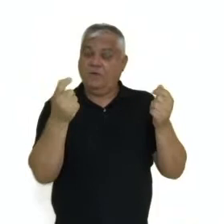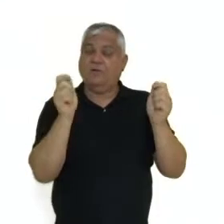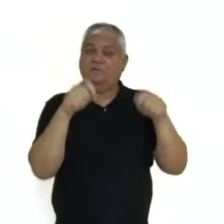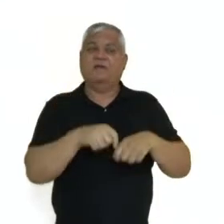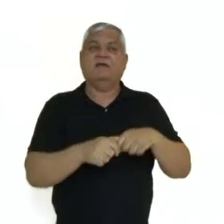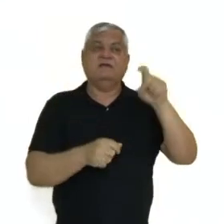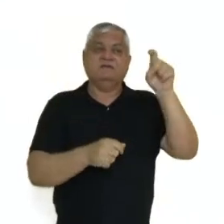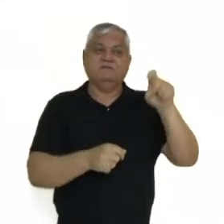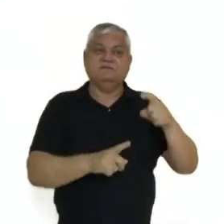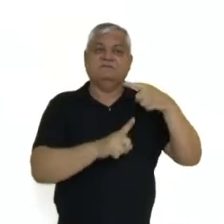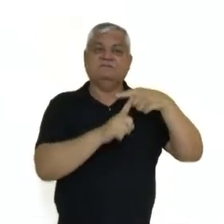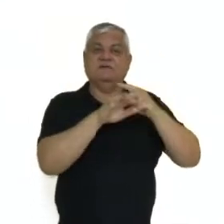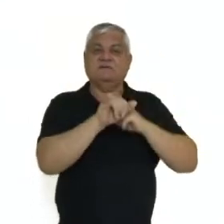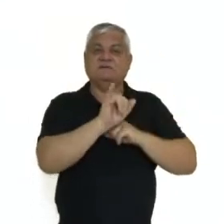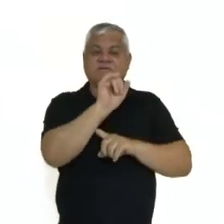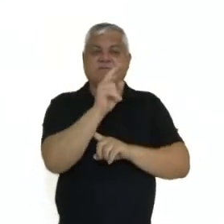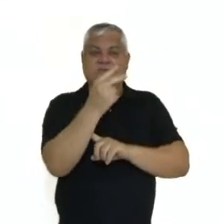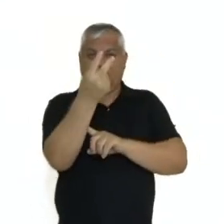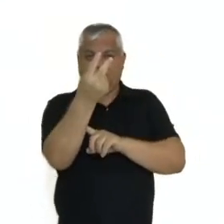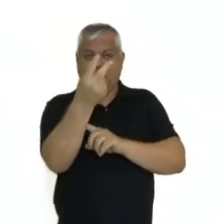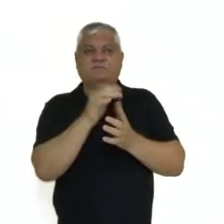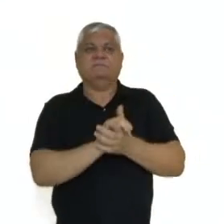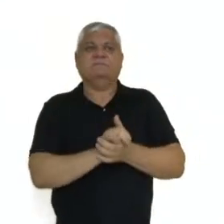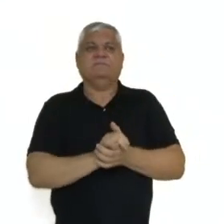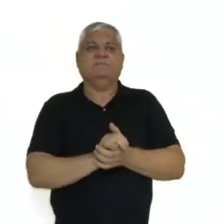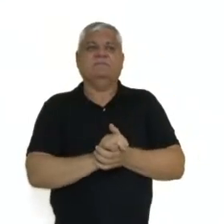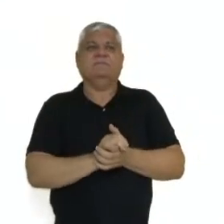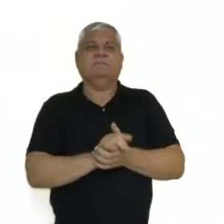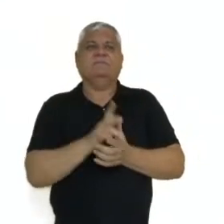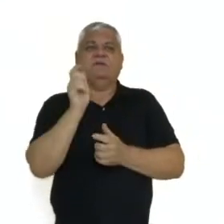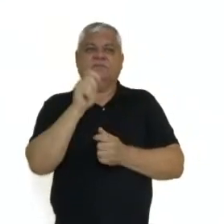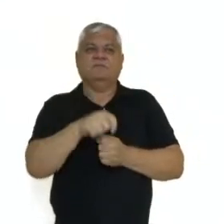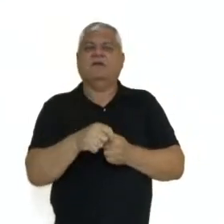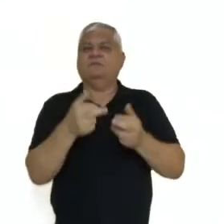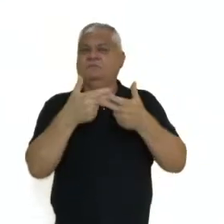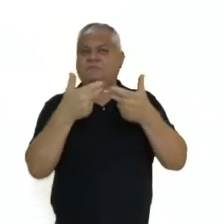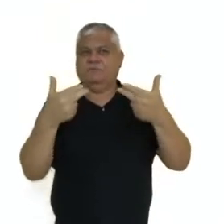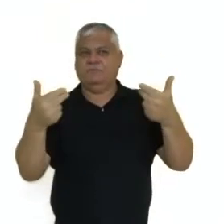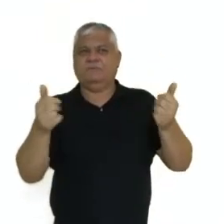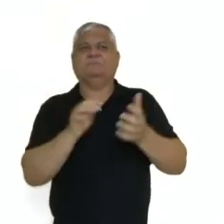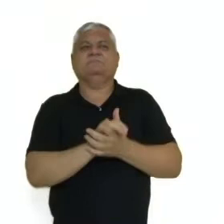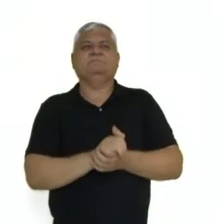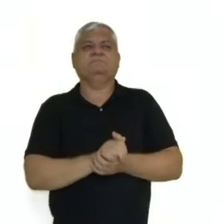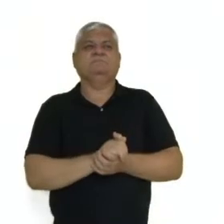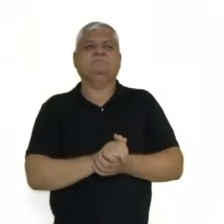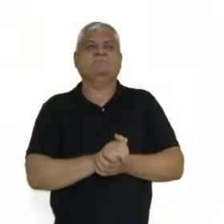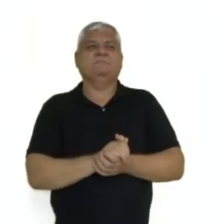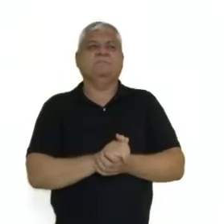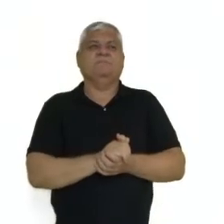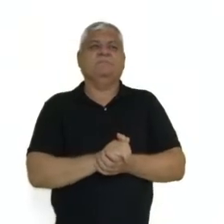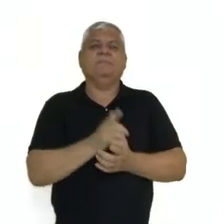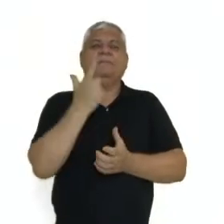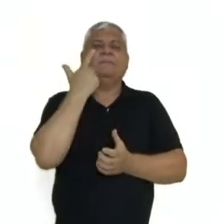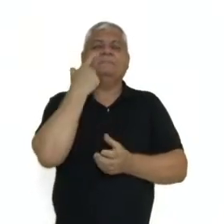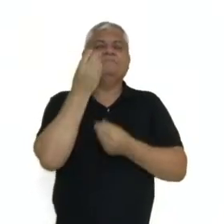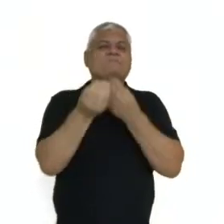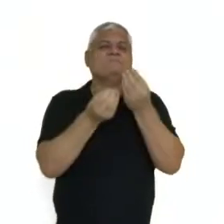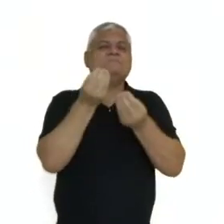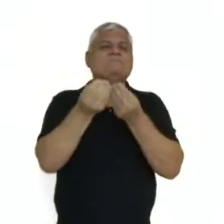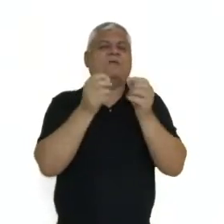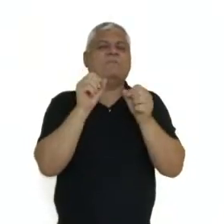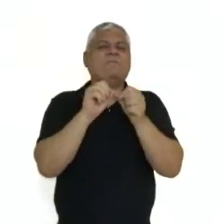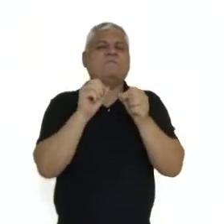para x + y elevado ao cubo o as usar aí produtos notáveis Tumblr e vamos